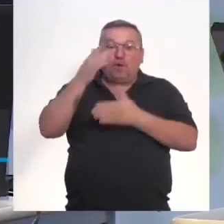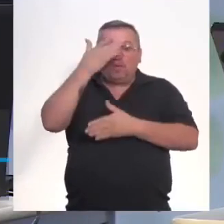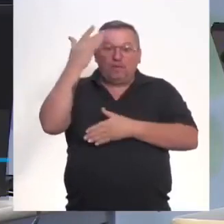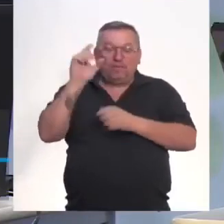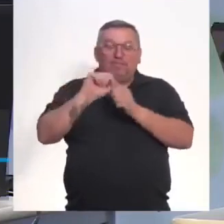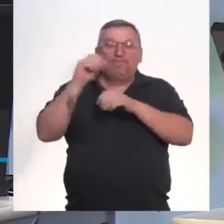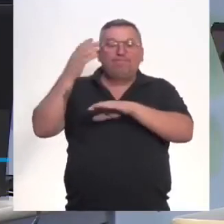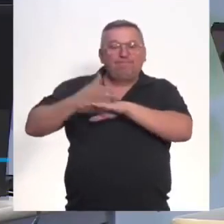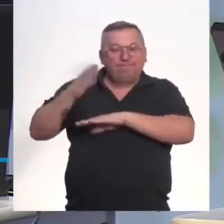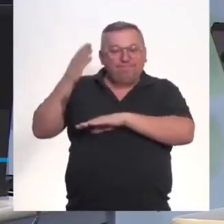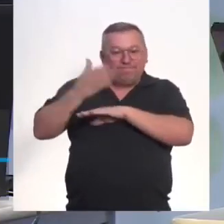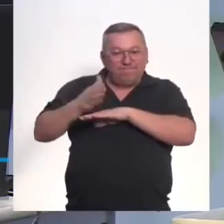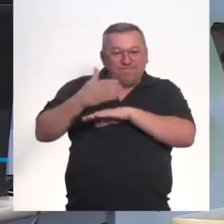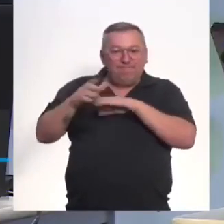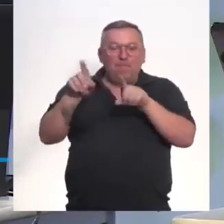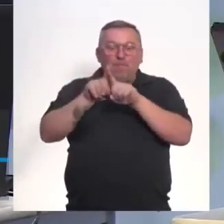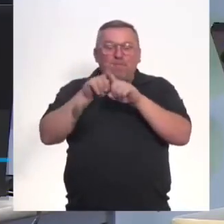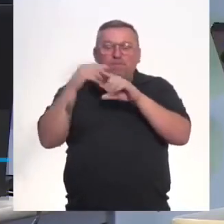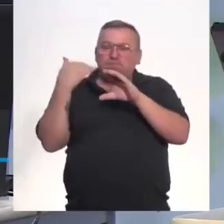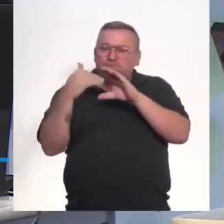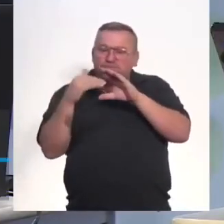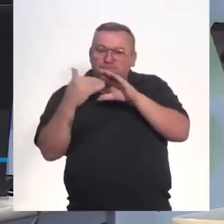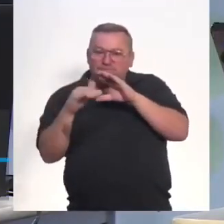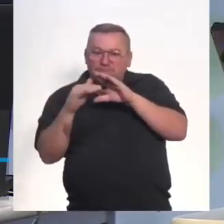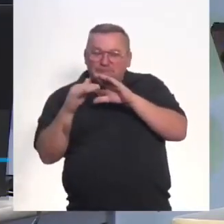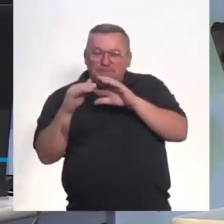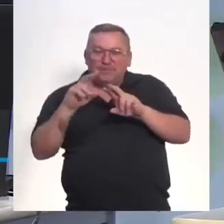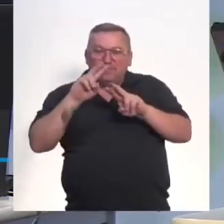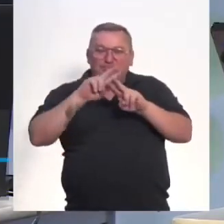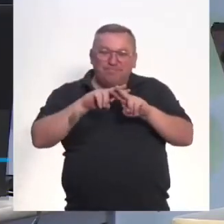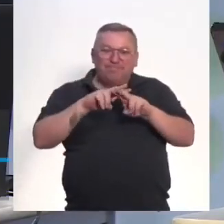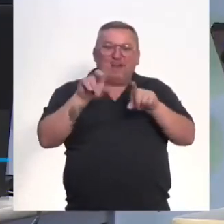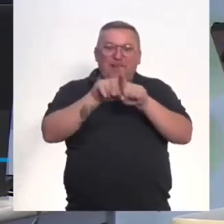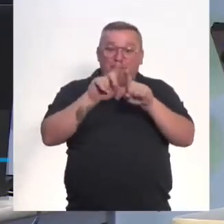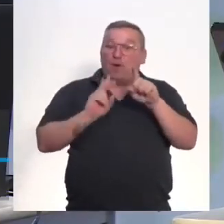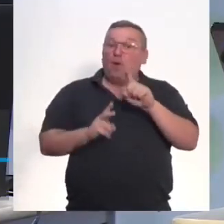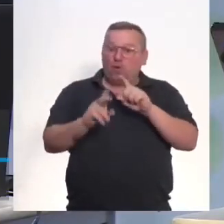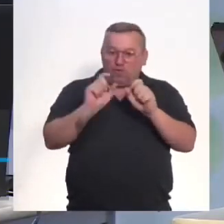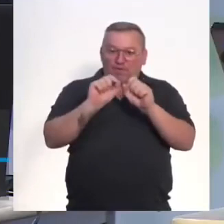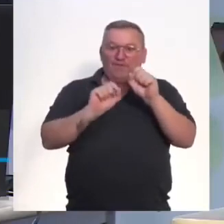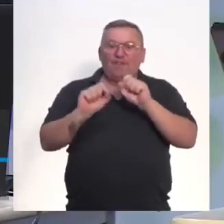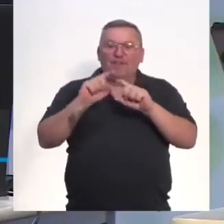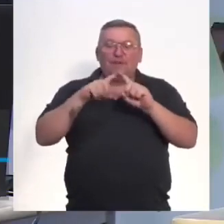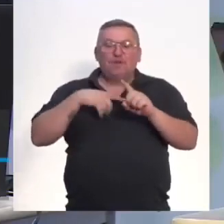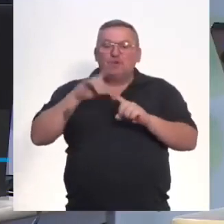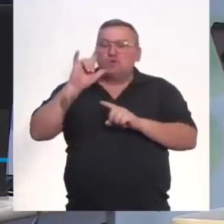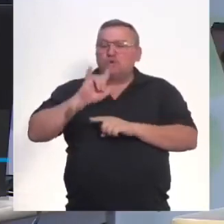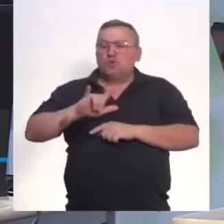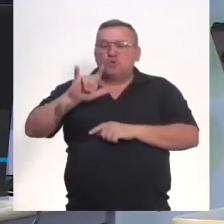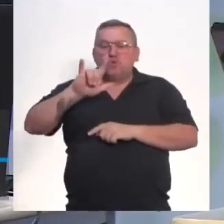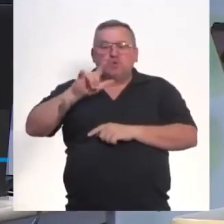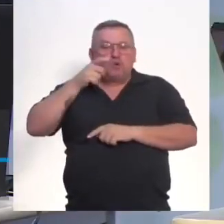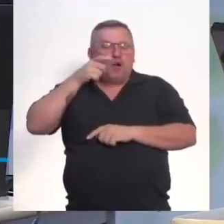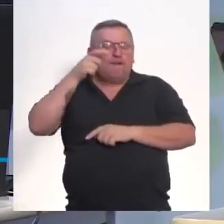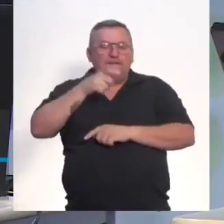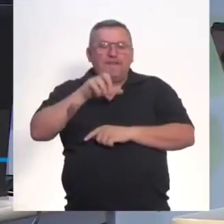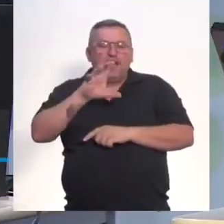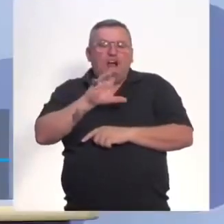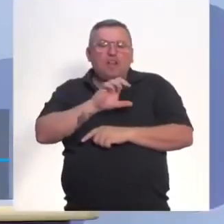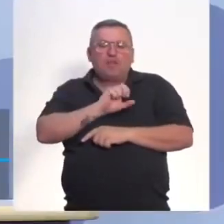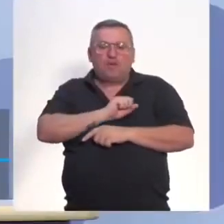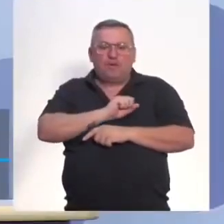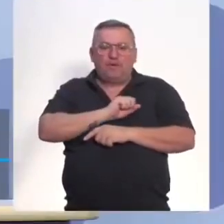fizeram atividade, mandaram e marcaram a gente lá. Então, continuem fazendo isso, porque eu amo ver atividade. Quem